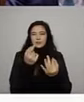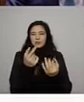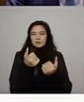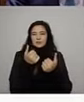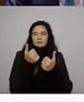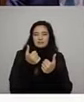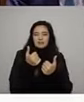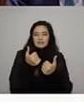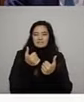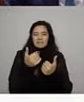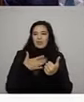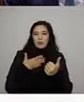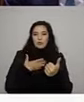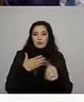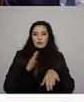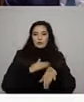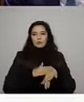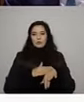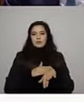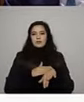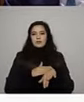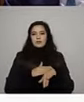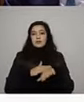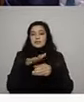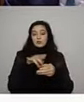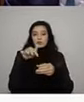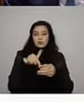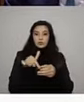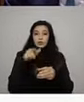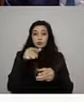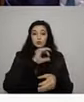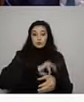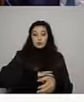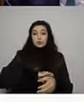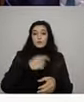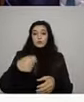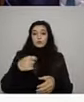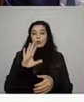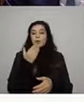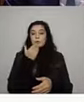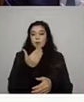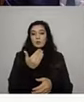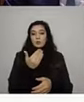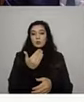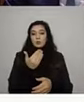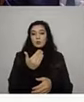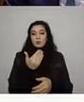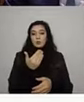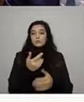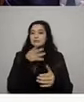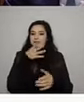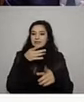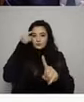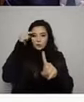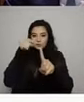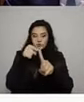pretende? É que esta situação, e o Sr. Presidente, quando pediu a palavra, disse precisamente que era para